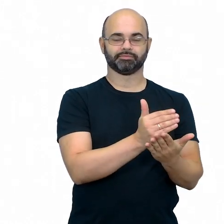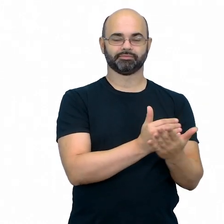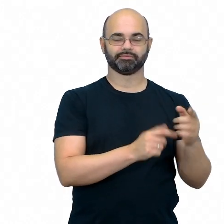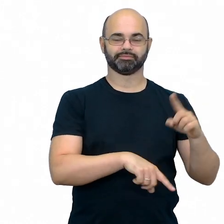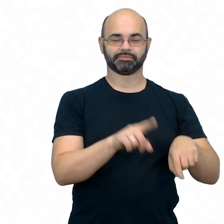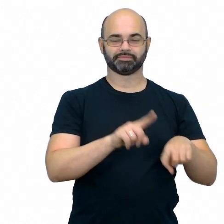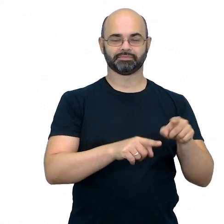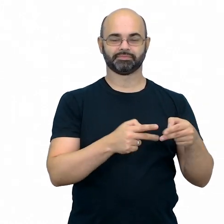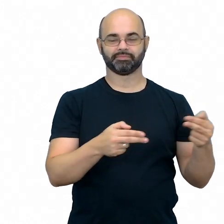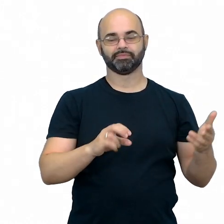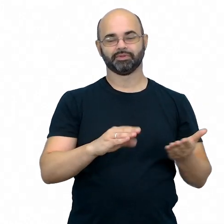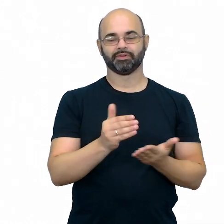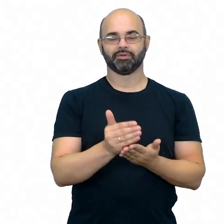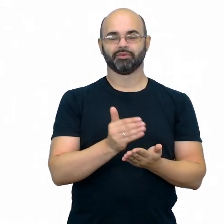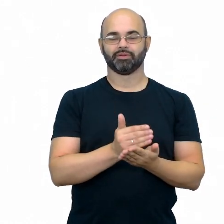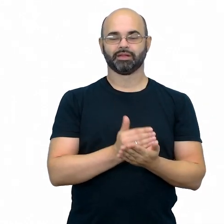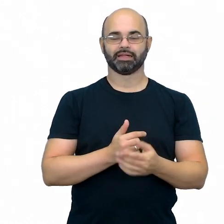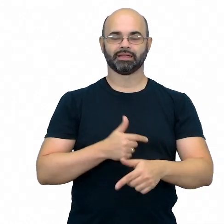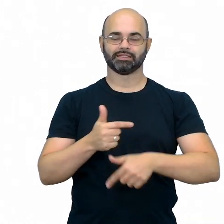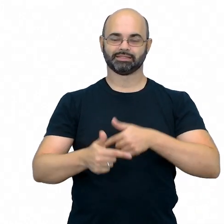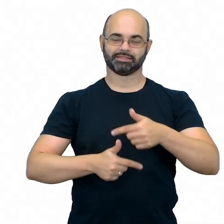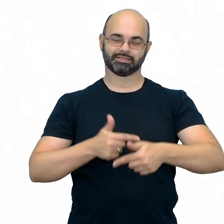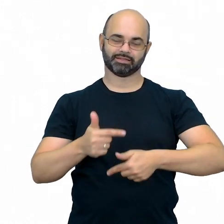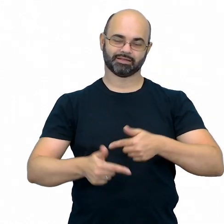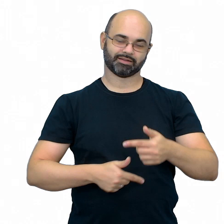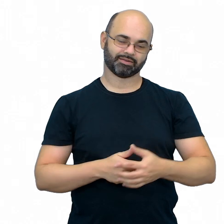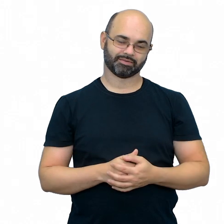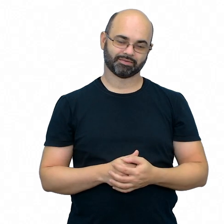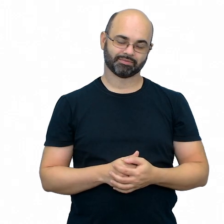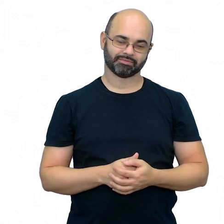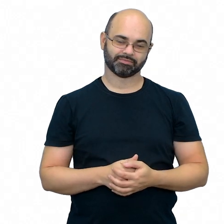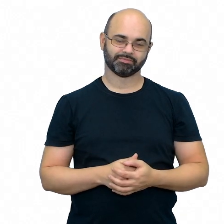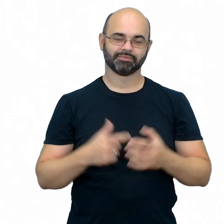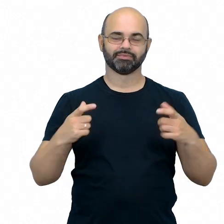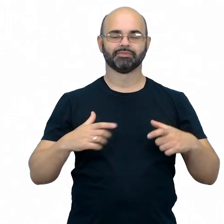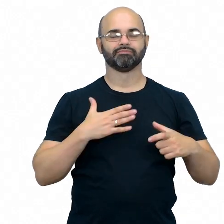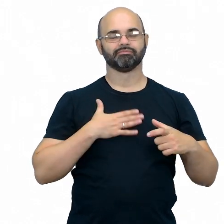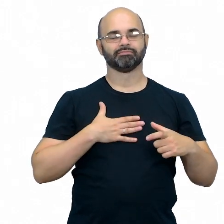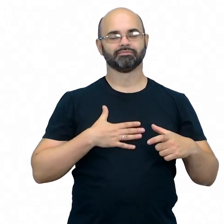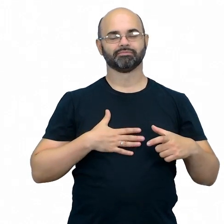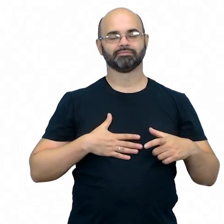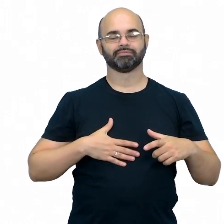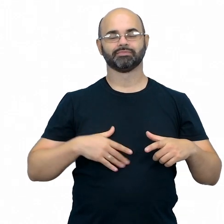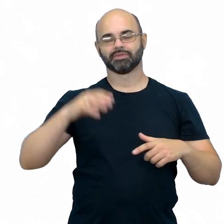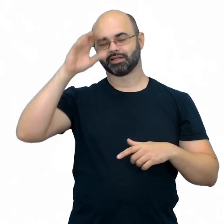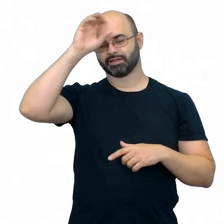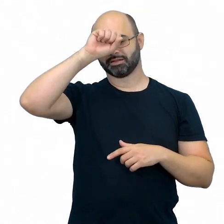nós podemos promover um ambiente agradável de aprendizagem.